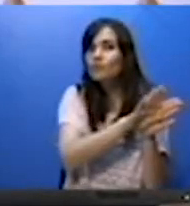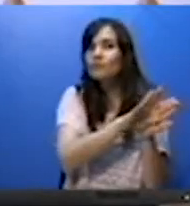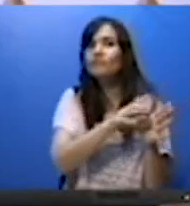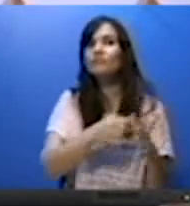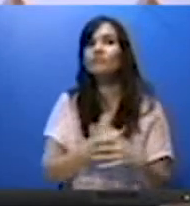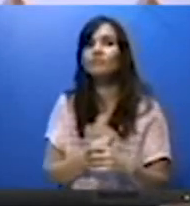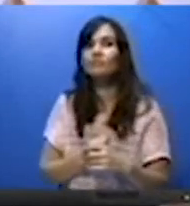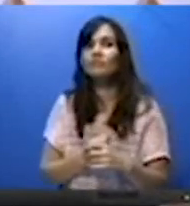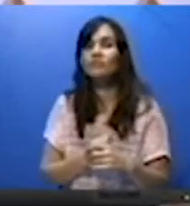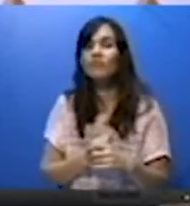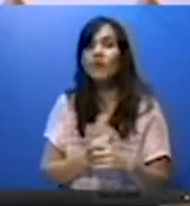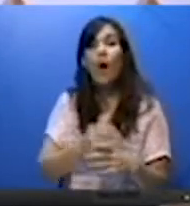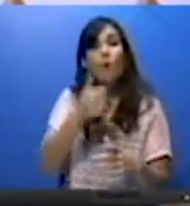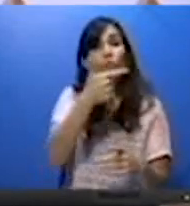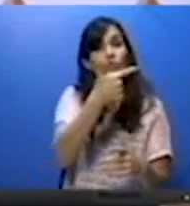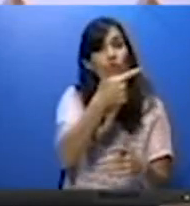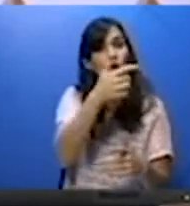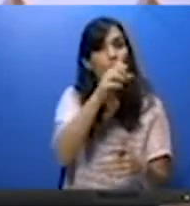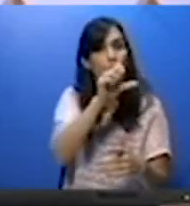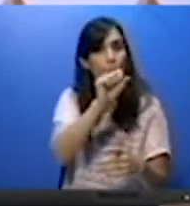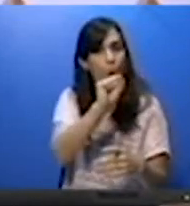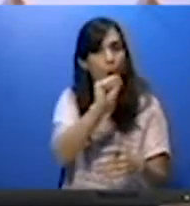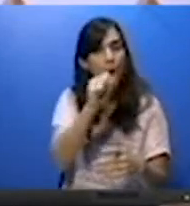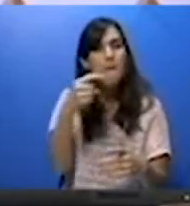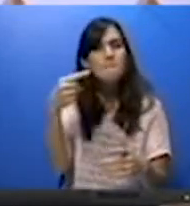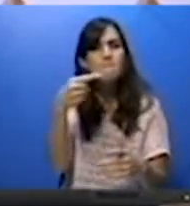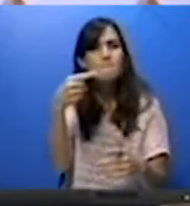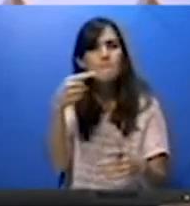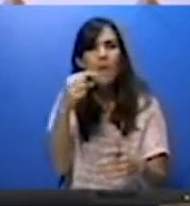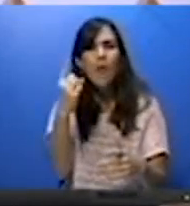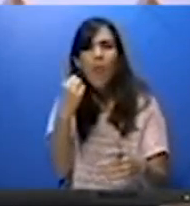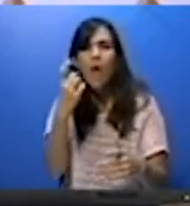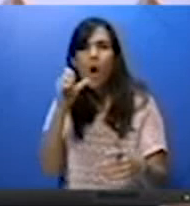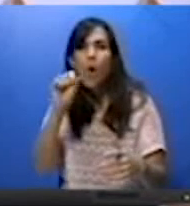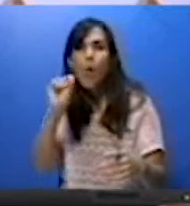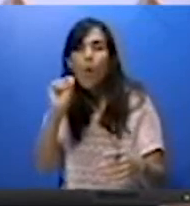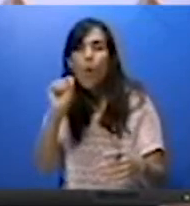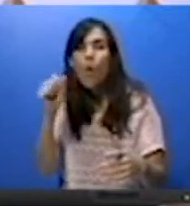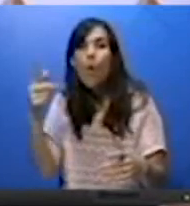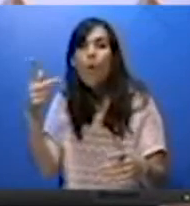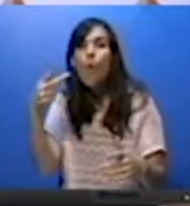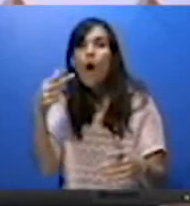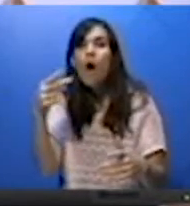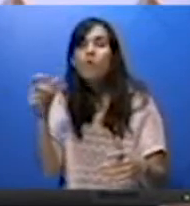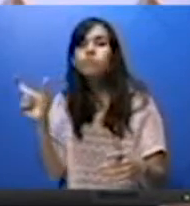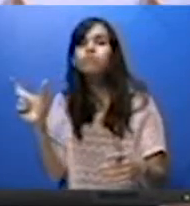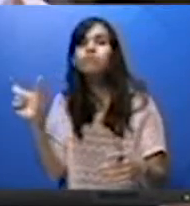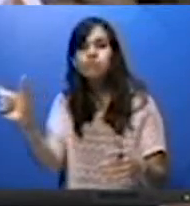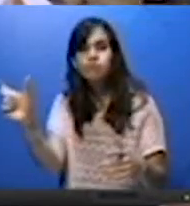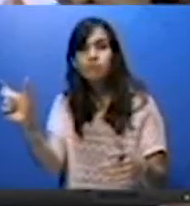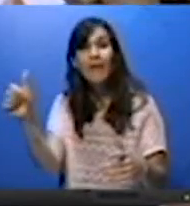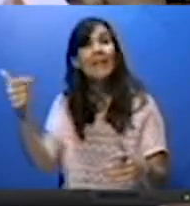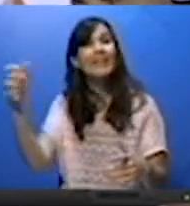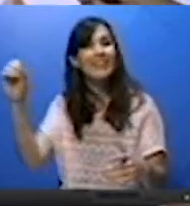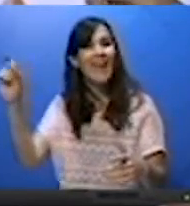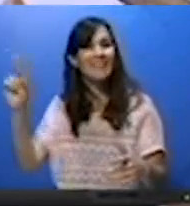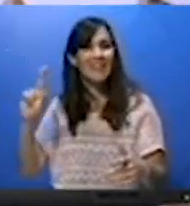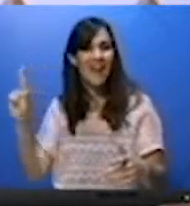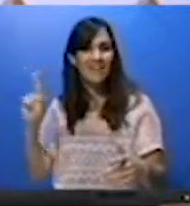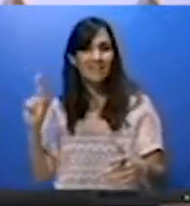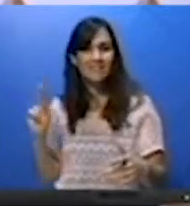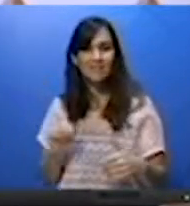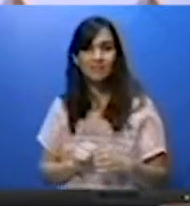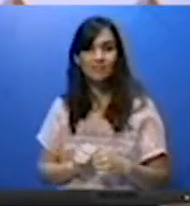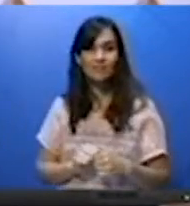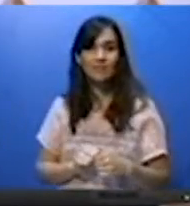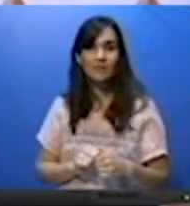então 28 - 18 deu 10 10 reais tá